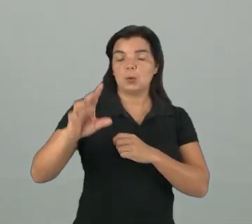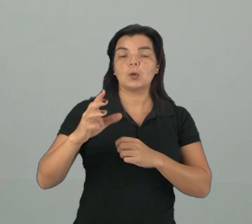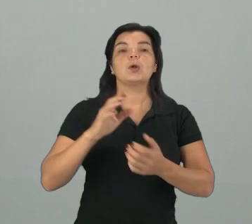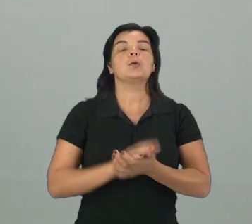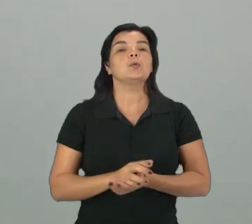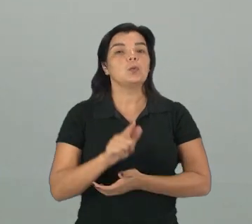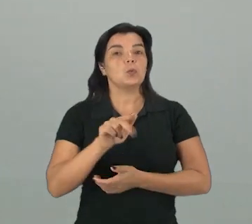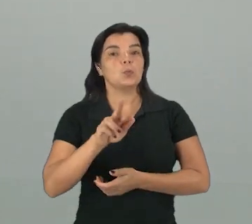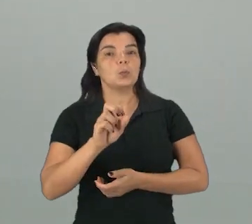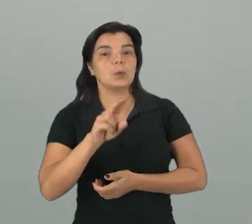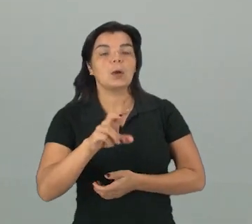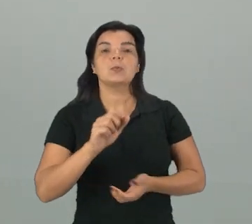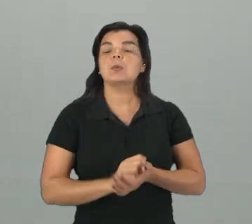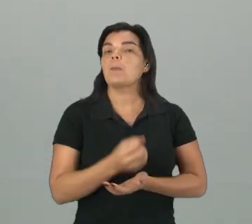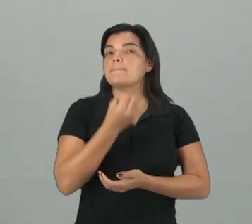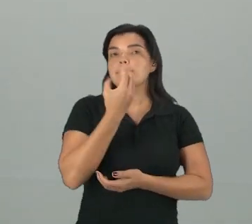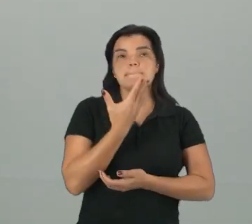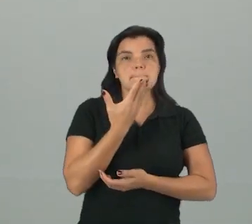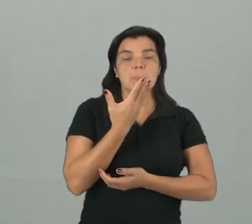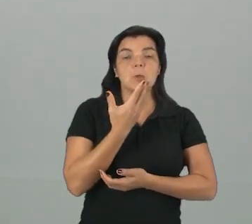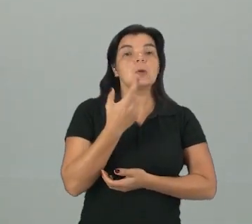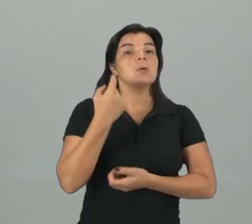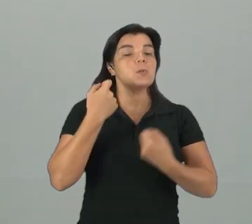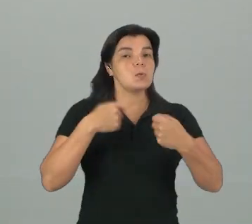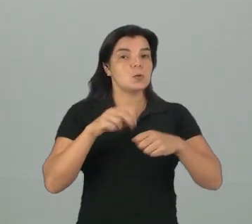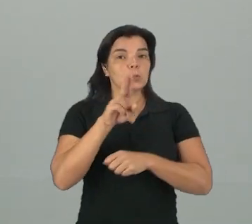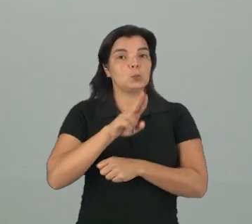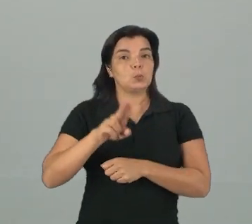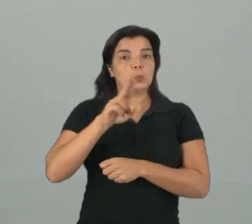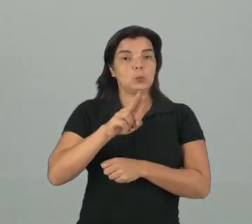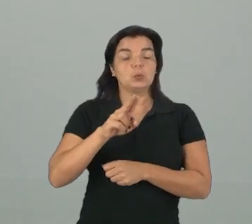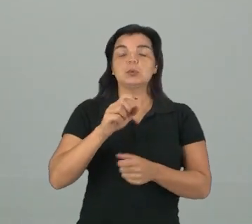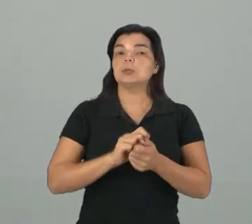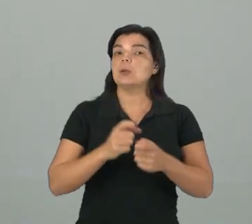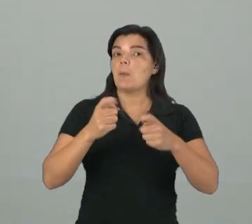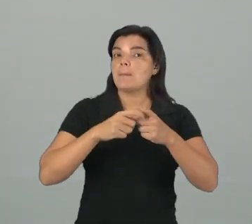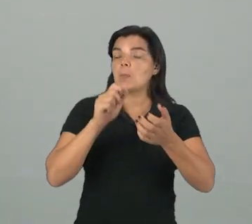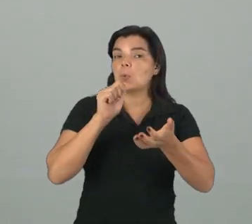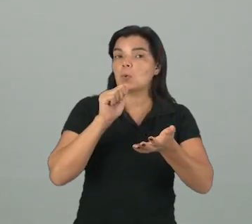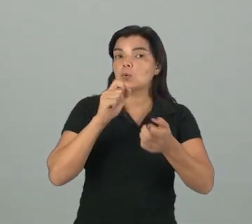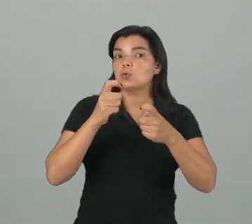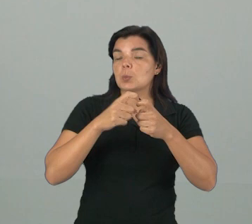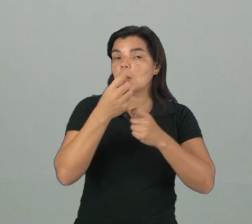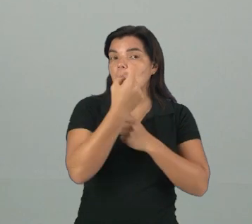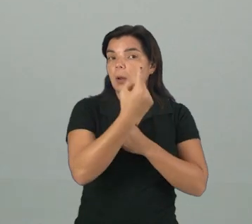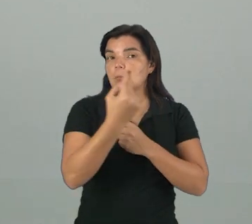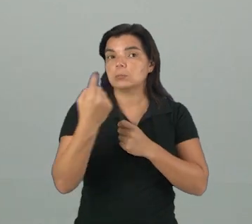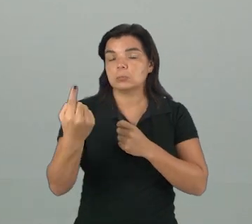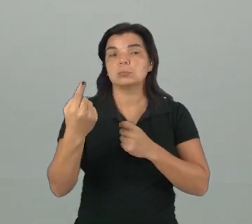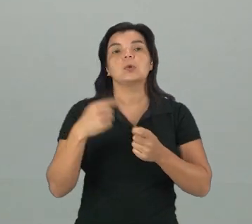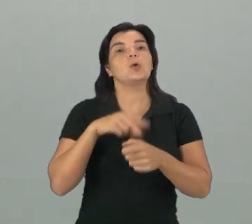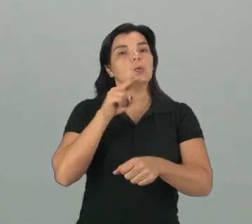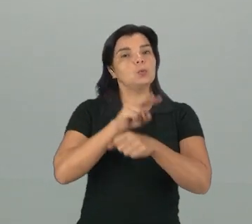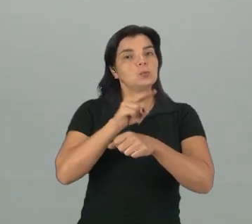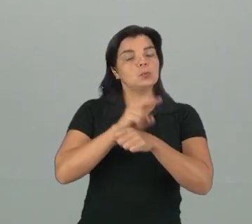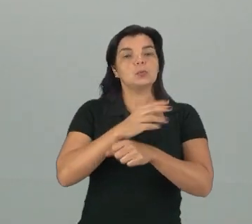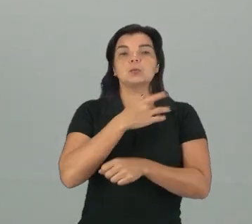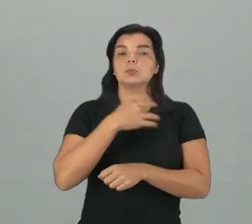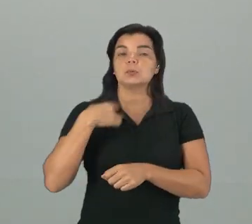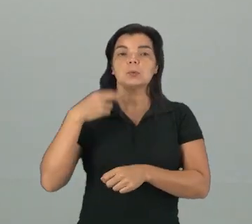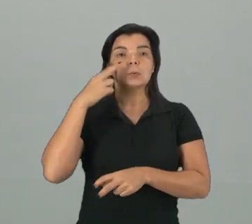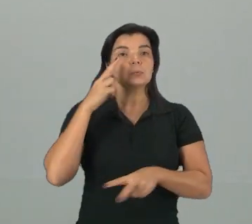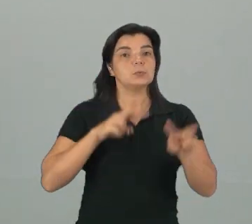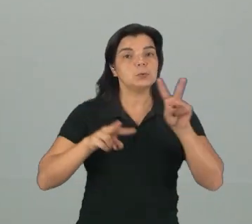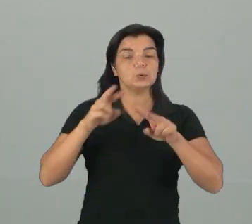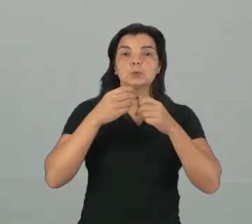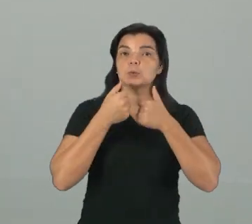grau. Então, não é bom que estejamos fazendo uso daquilo que não foi prescrito para cada um de nós. Cuide da sua saúde visual,